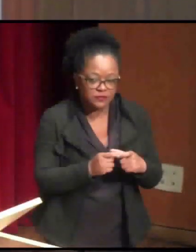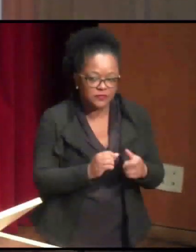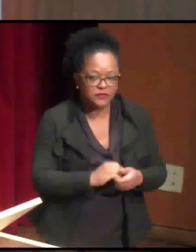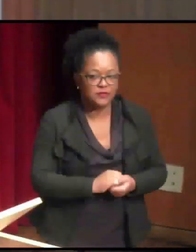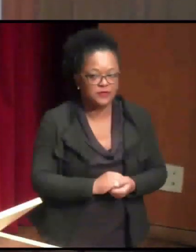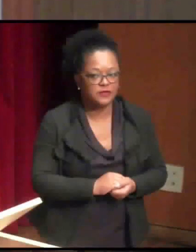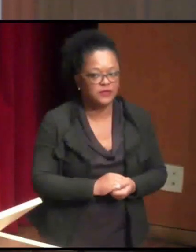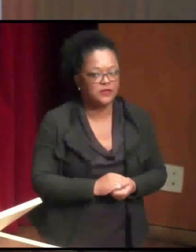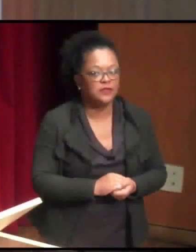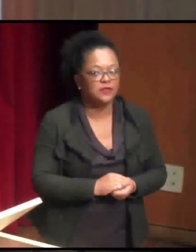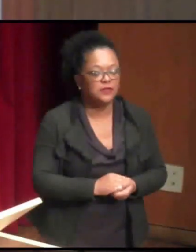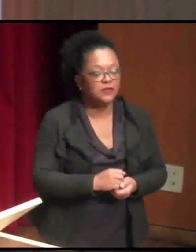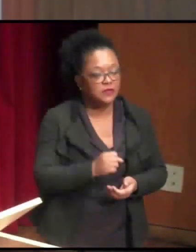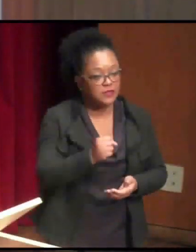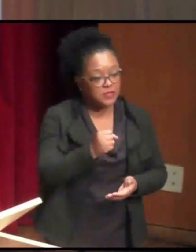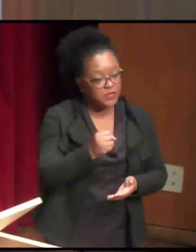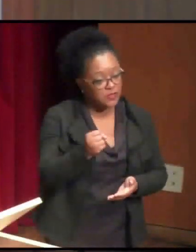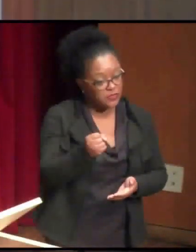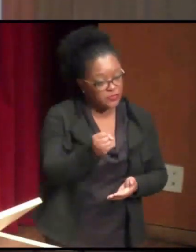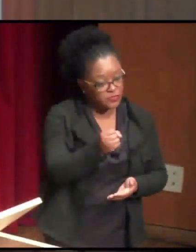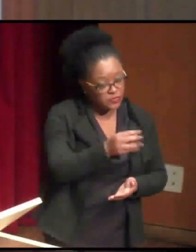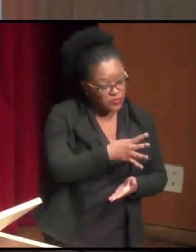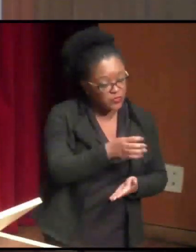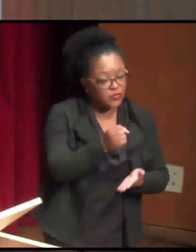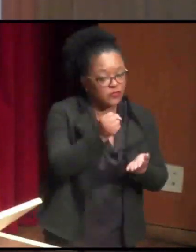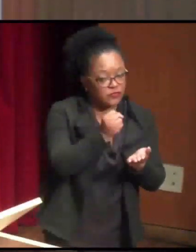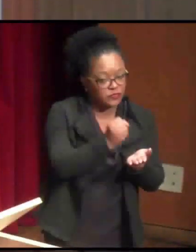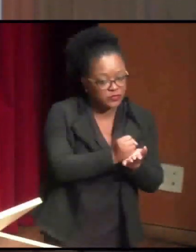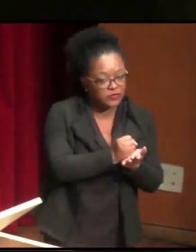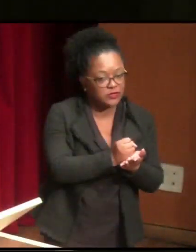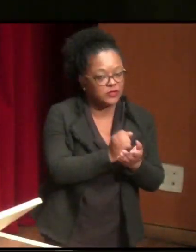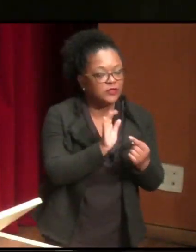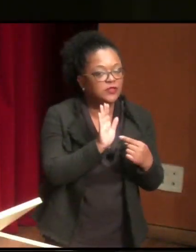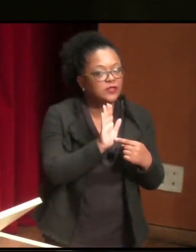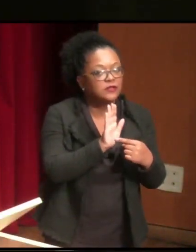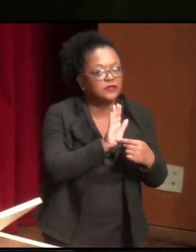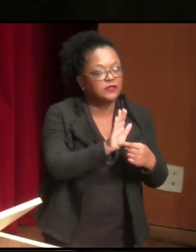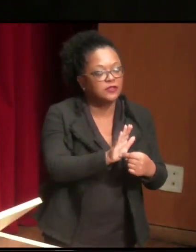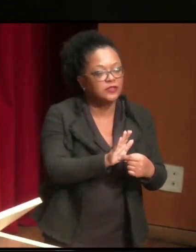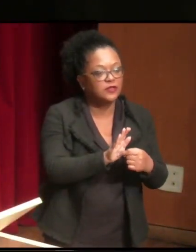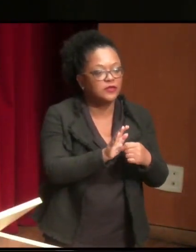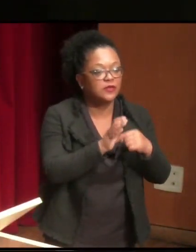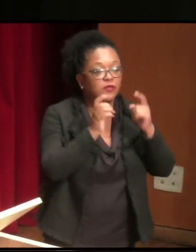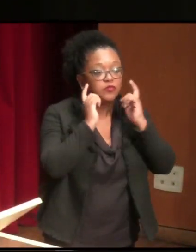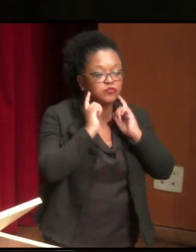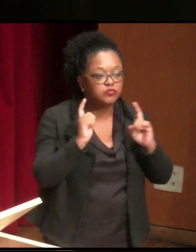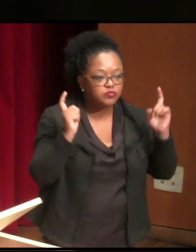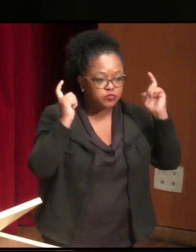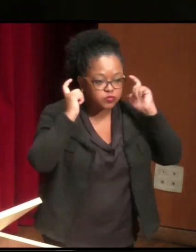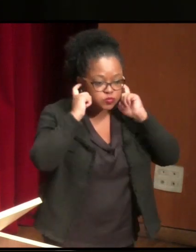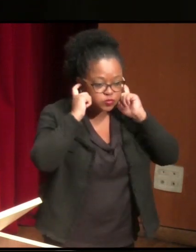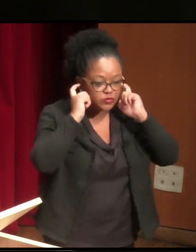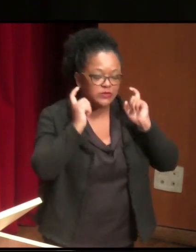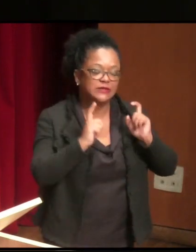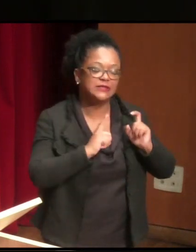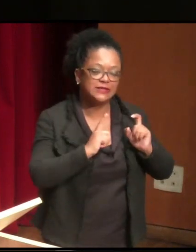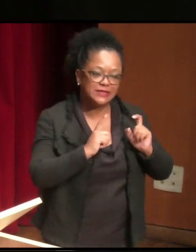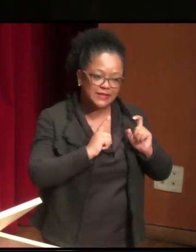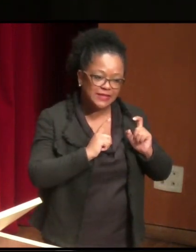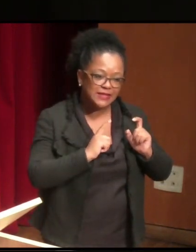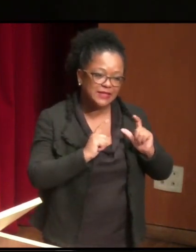também é o Novo Testamento, nós integramos... Escreve pro povo aí, Dri, porque ele quem não vem vê... com fone de ouvido, eles conhecem, é tipo um pendrive. Parece... Ah, então beleza.